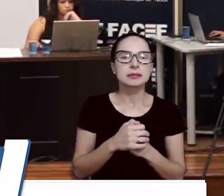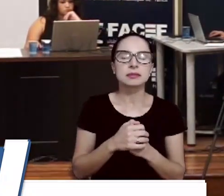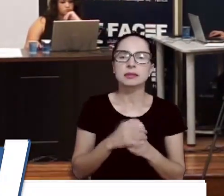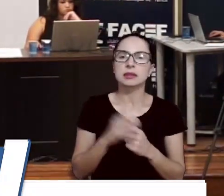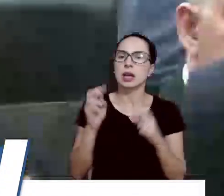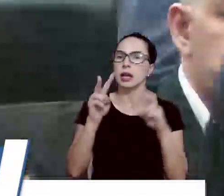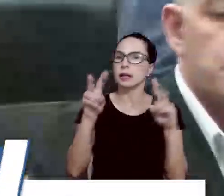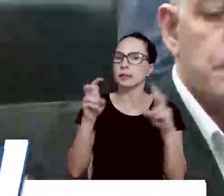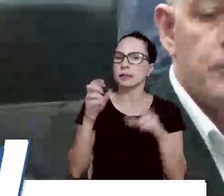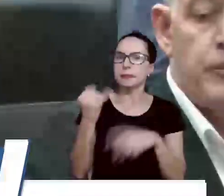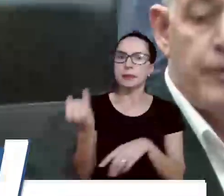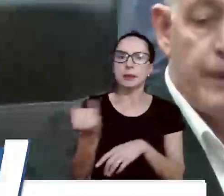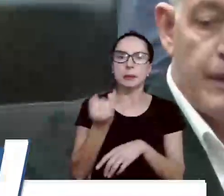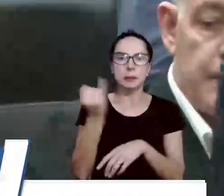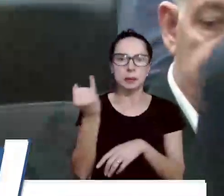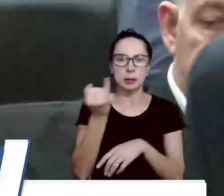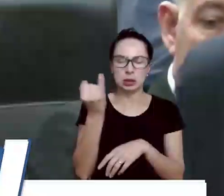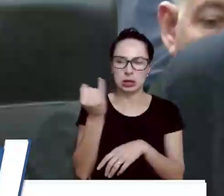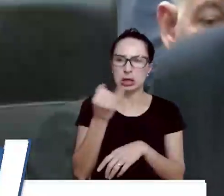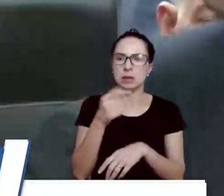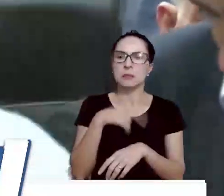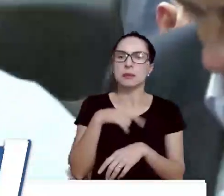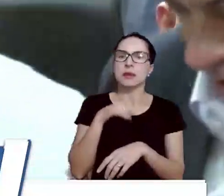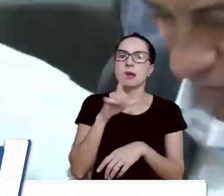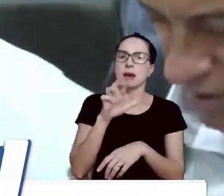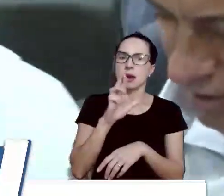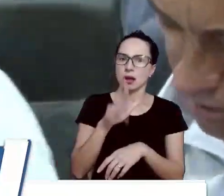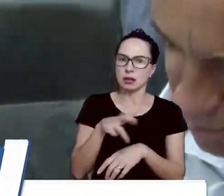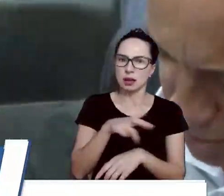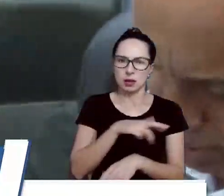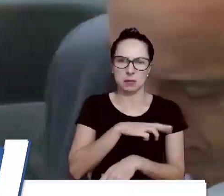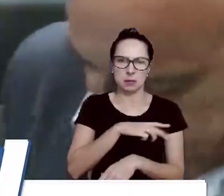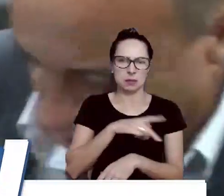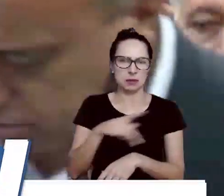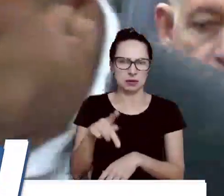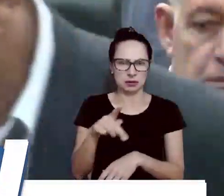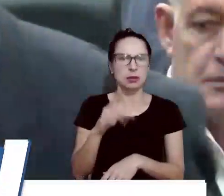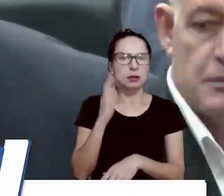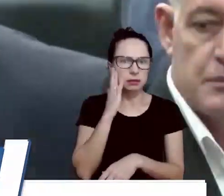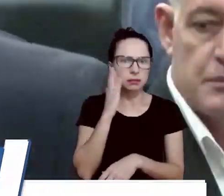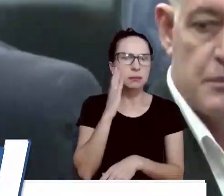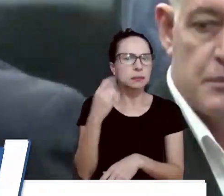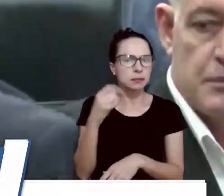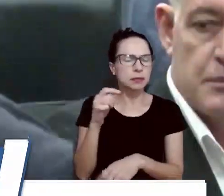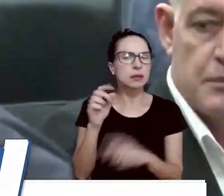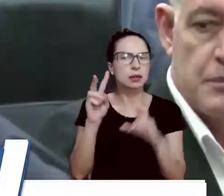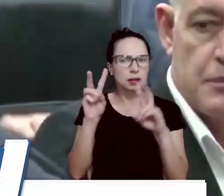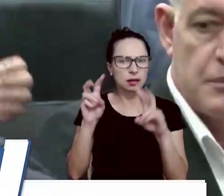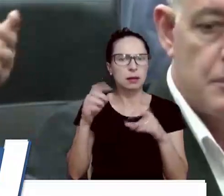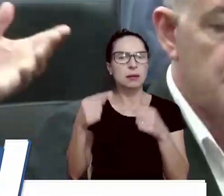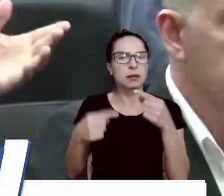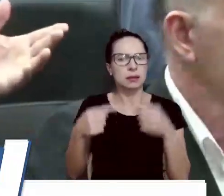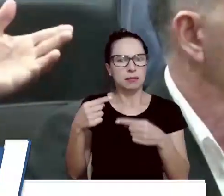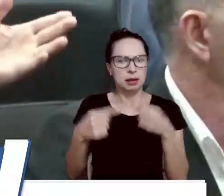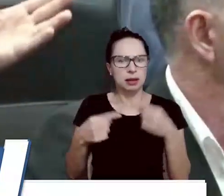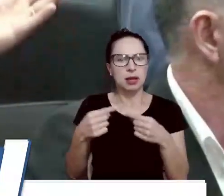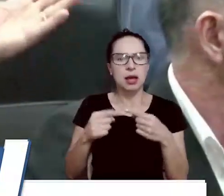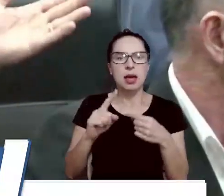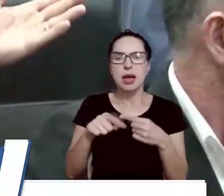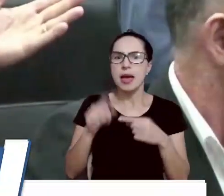importante e isso, com certeza, a presidência não tem tempo. Nós precisamos resolver esse assunto, que é um assunto muito